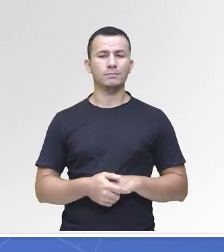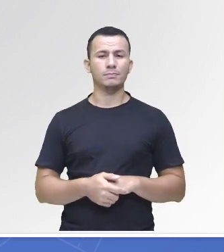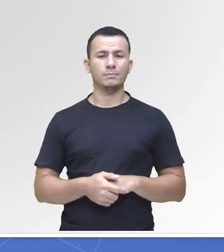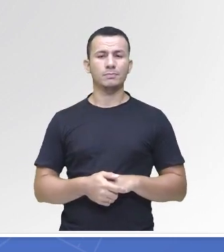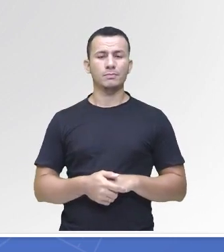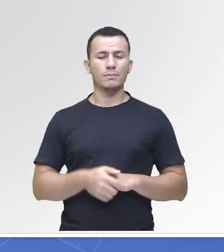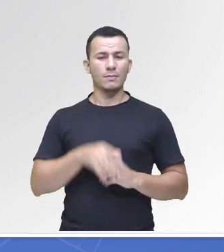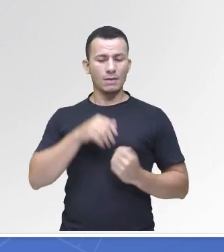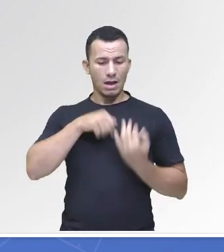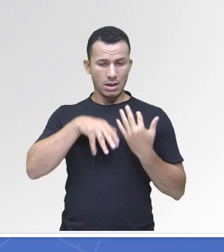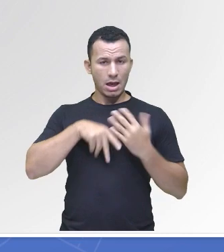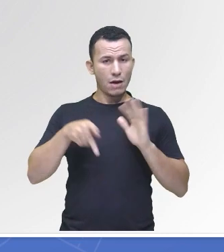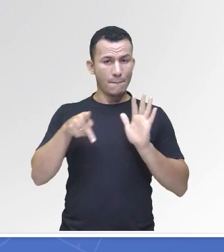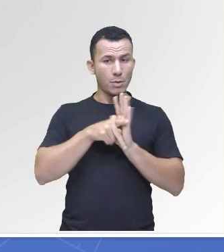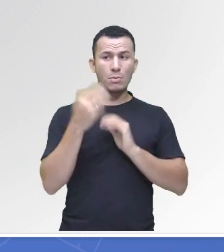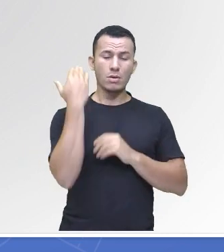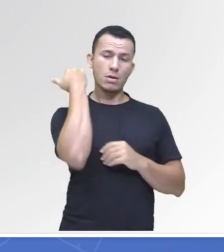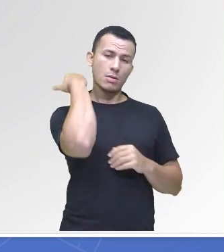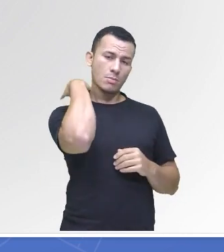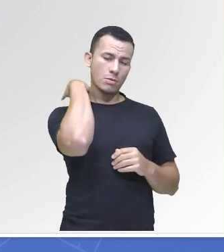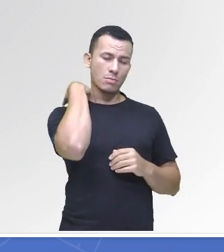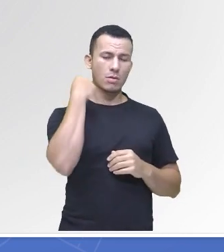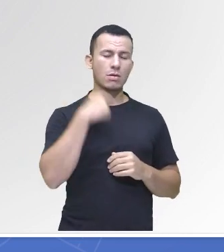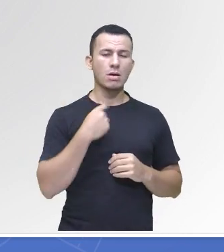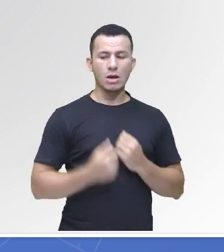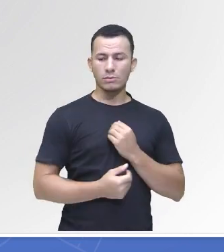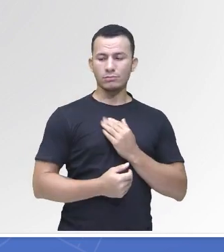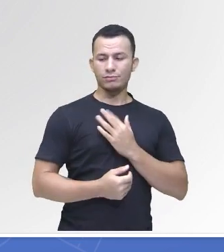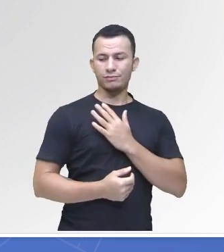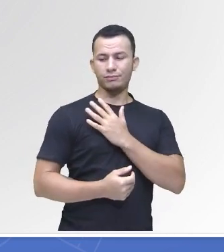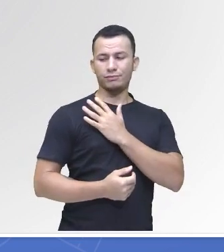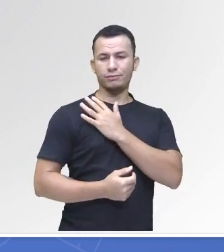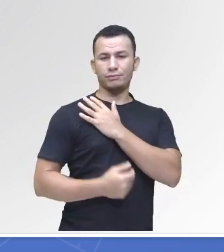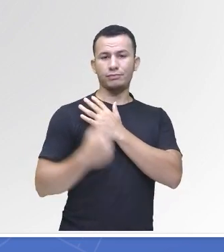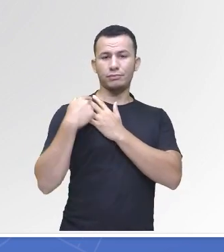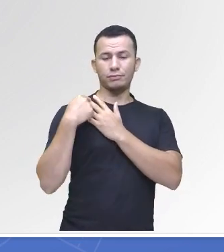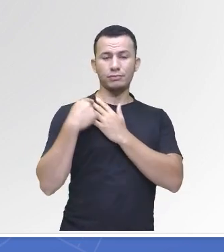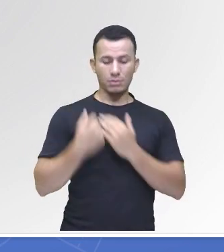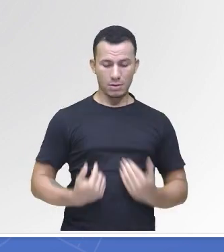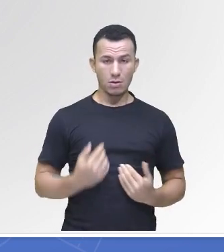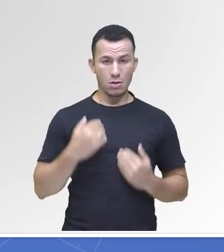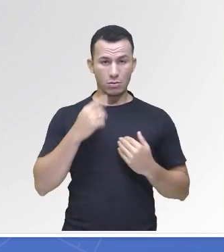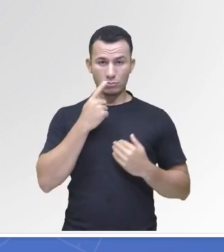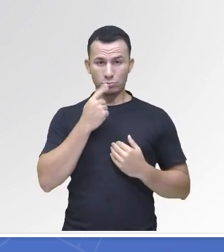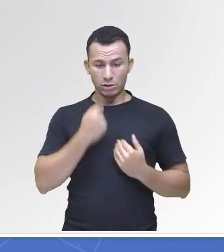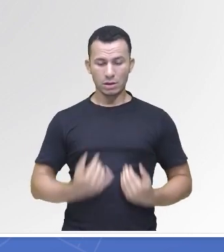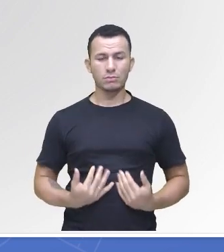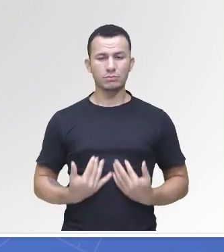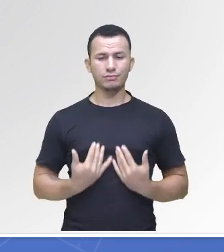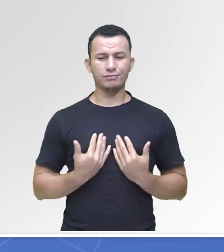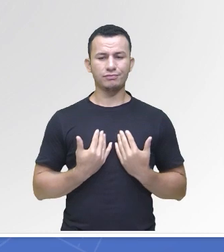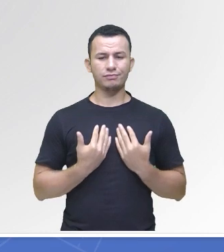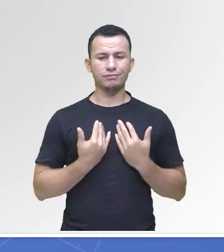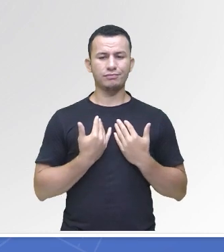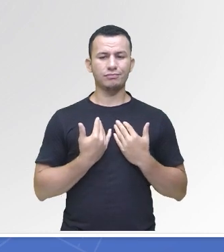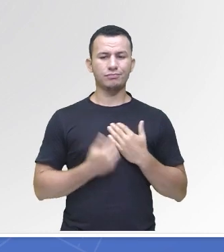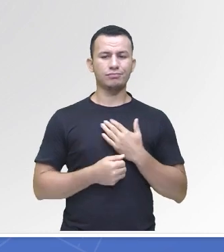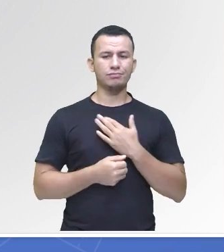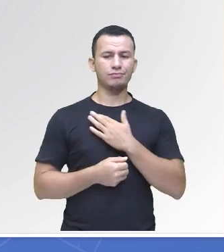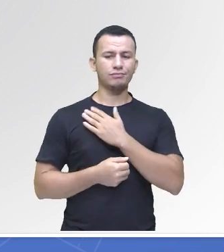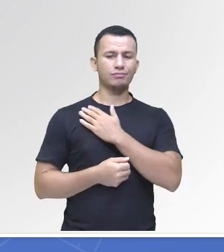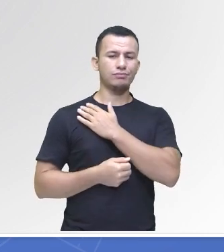as artérias pulmonares levam aos pulmões o sangue vindo do corpo. Vamos observar.